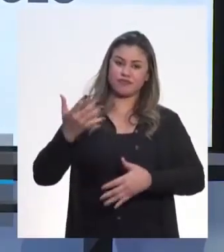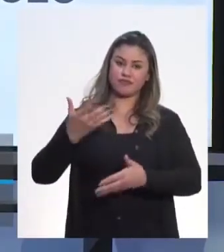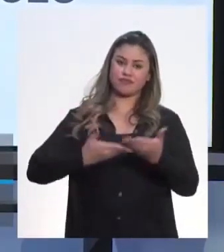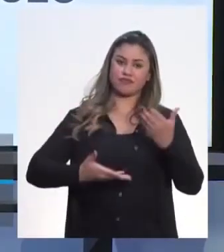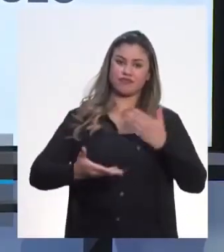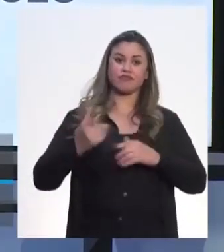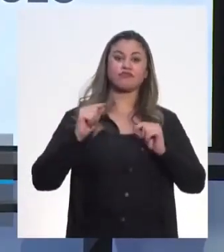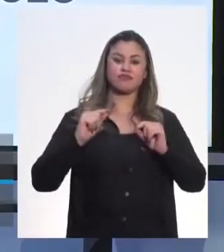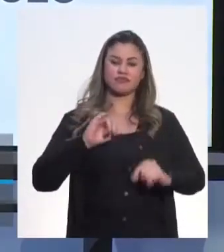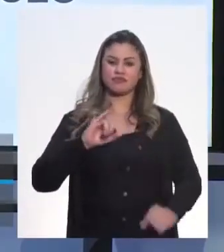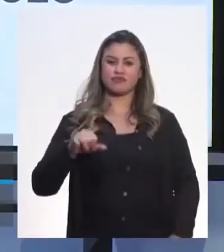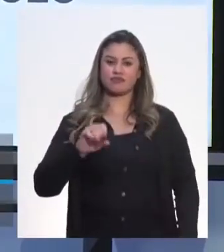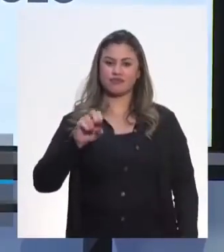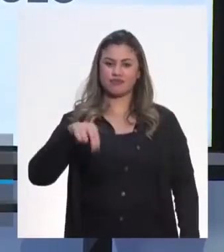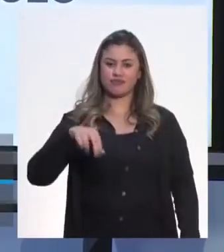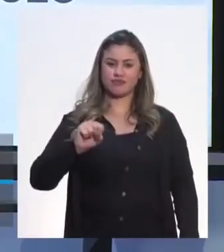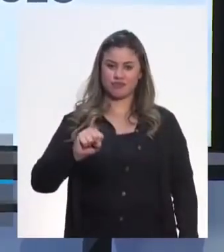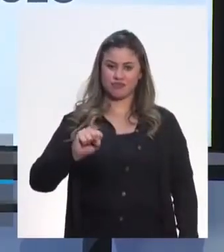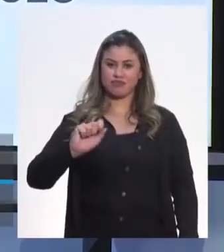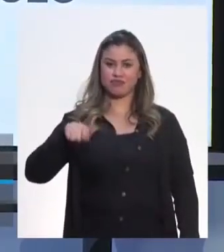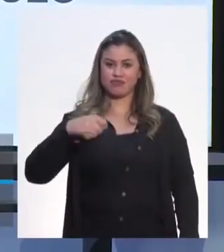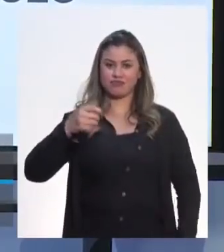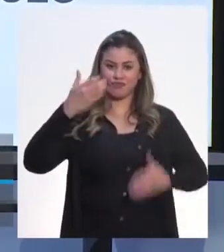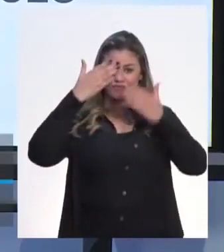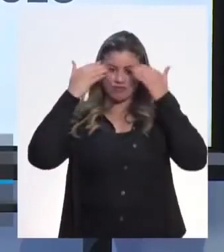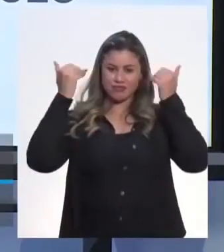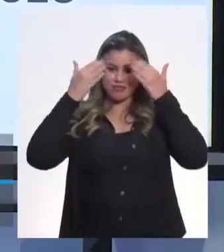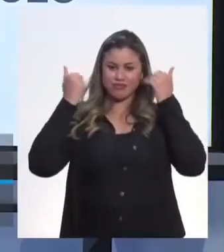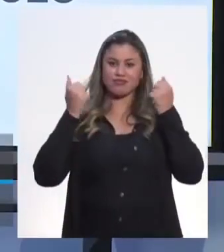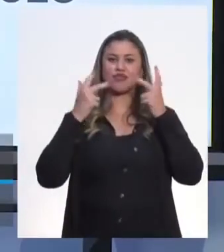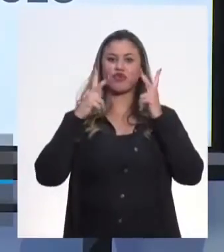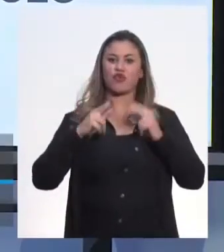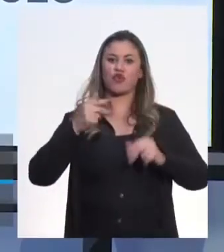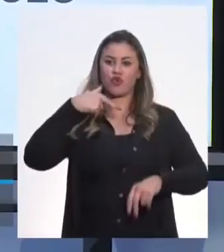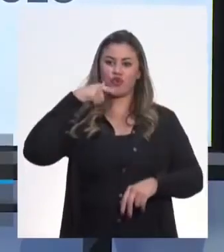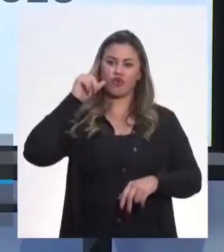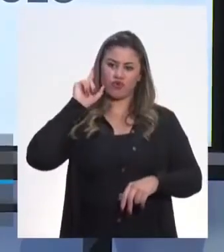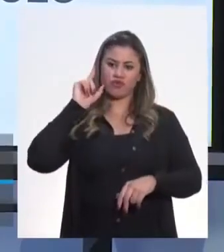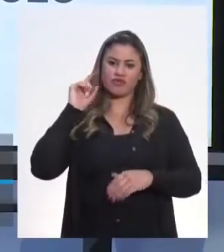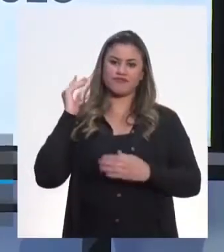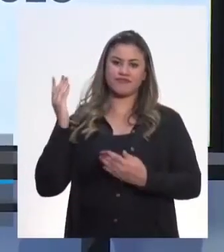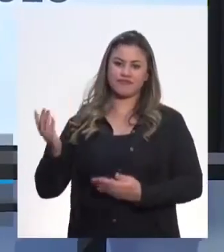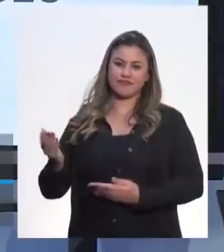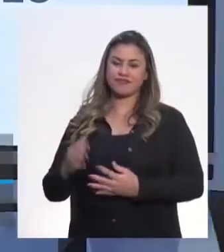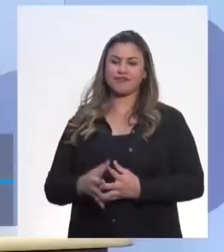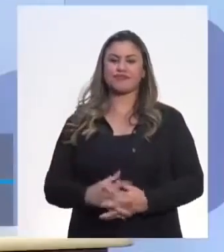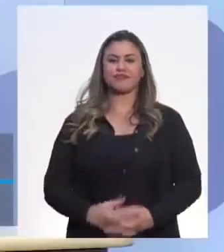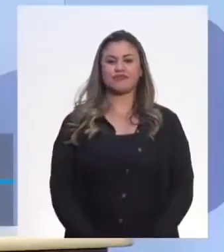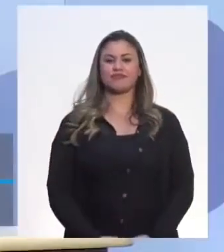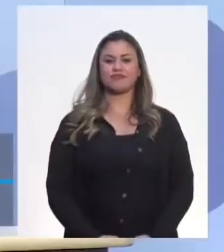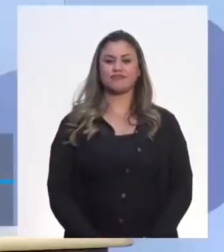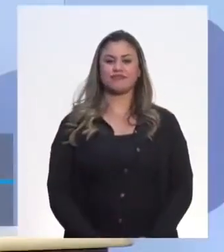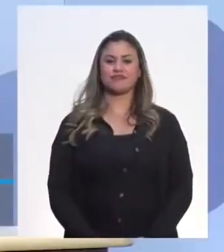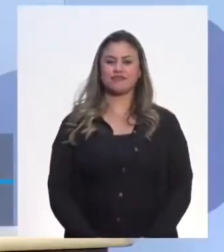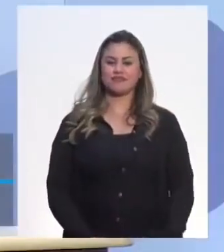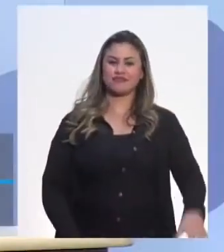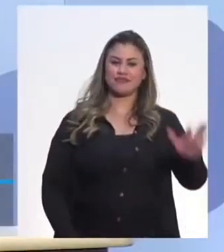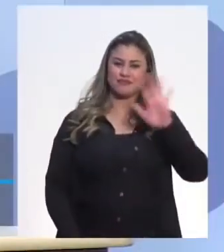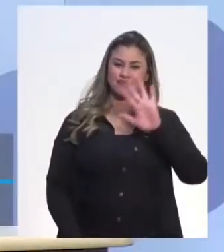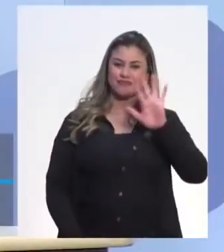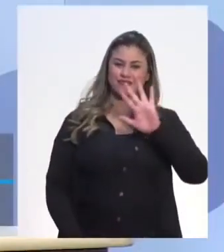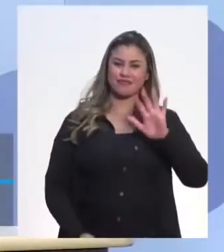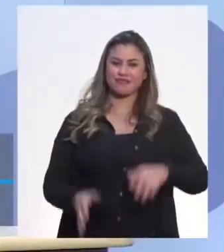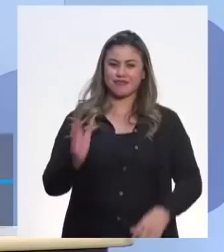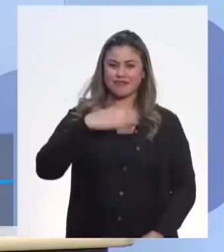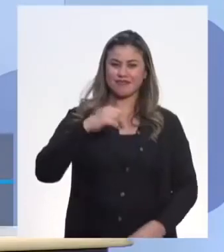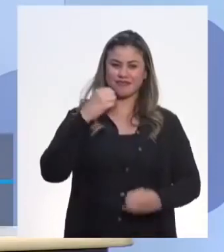internação com vocês no chat ver aquela participação como foi a de ontem maravilhosa o professor Jonas Olá sejam todos